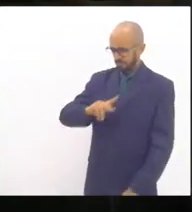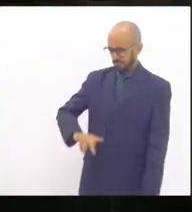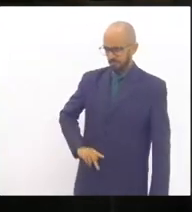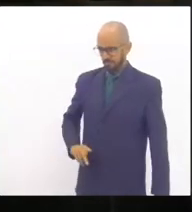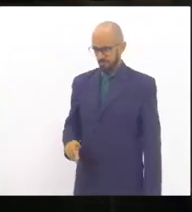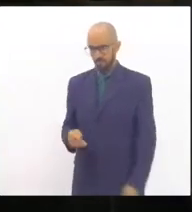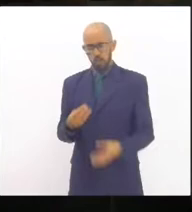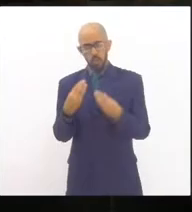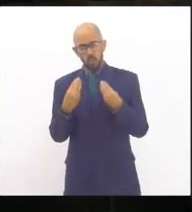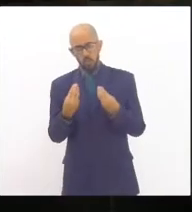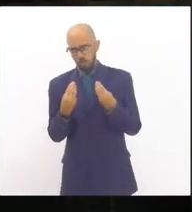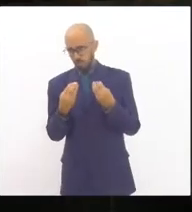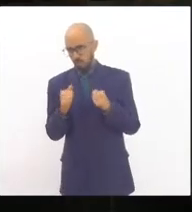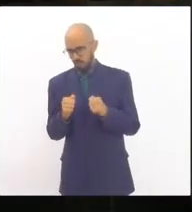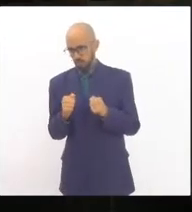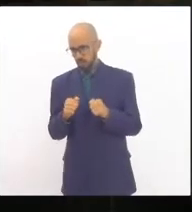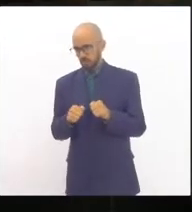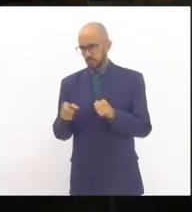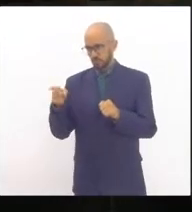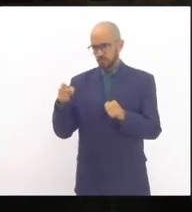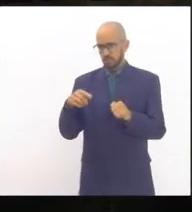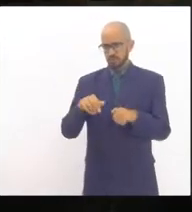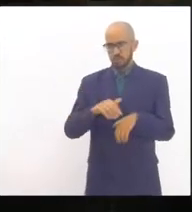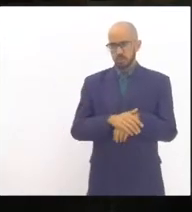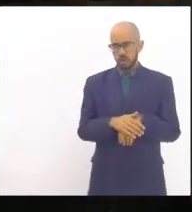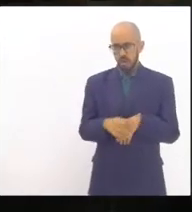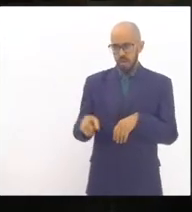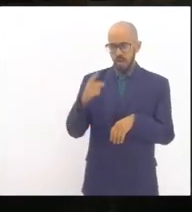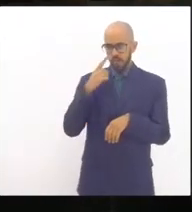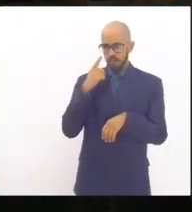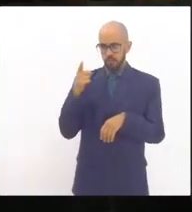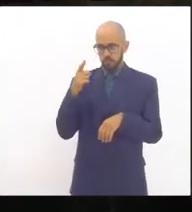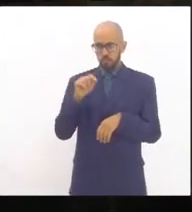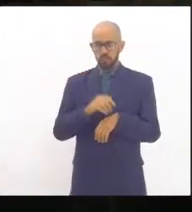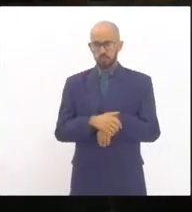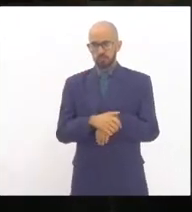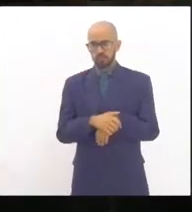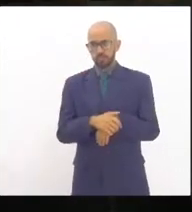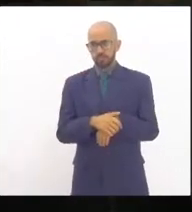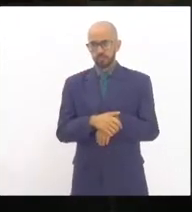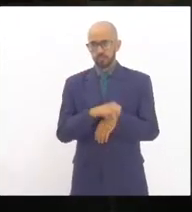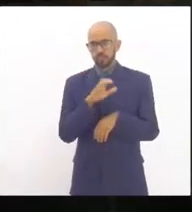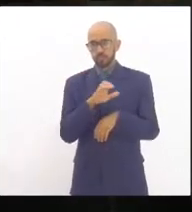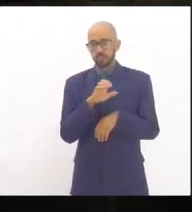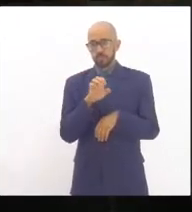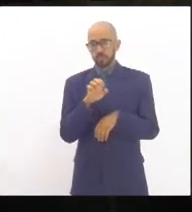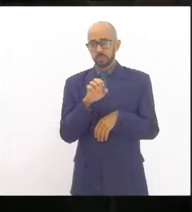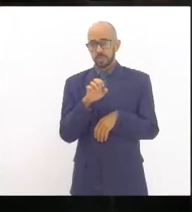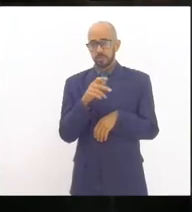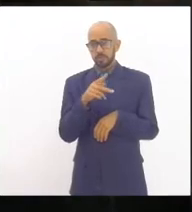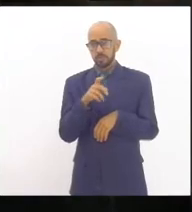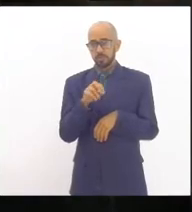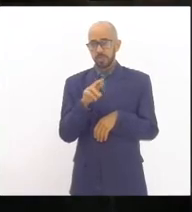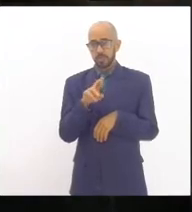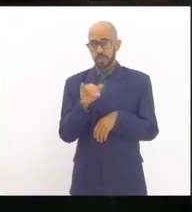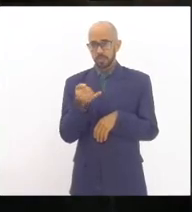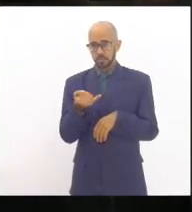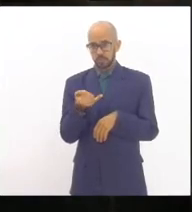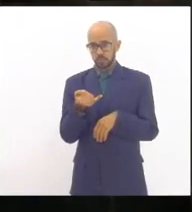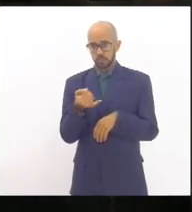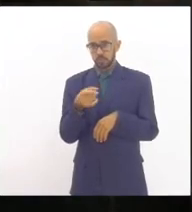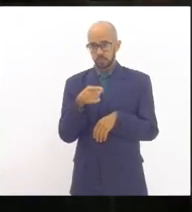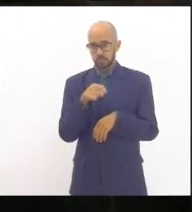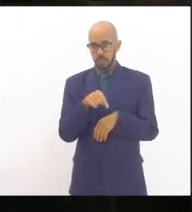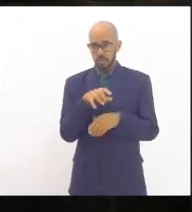pode Oi e a senhora acabou de ouvir eu ceperj o que